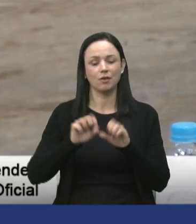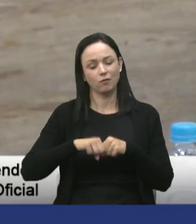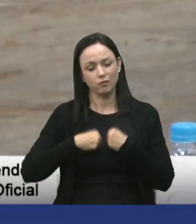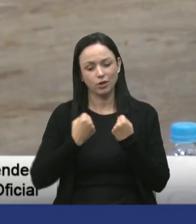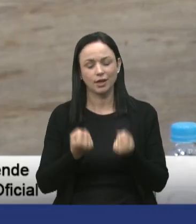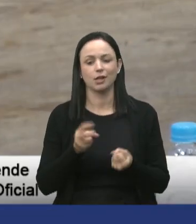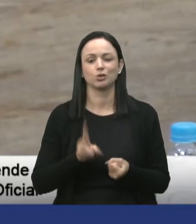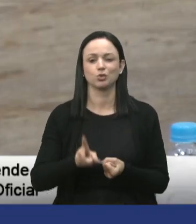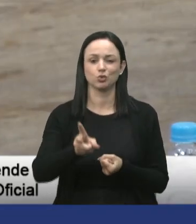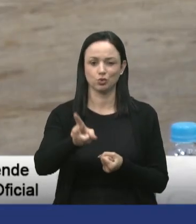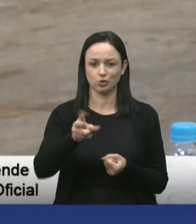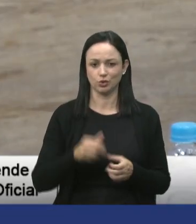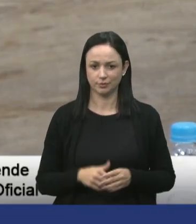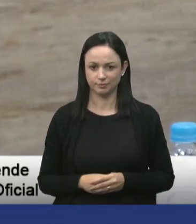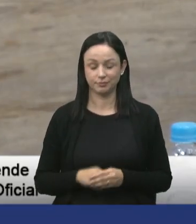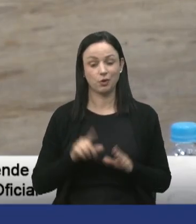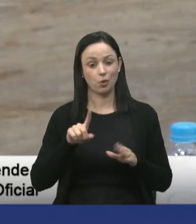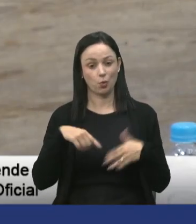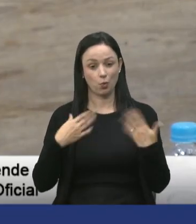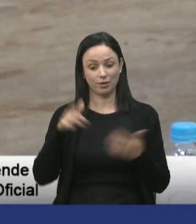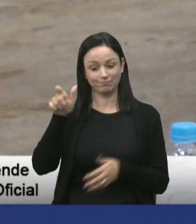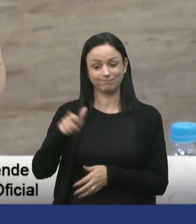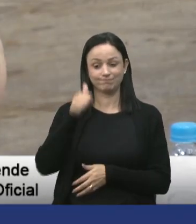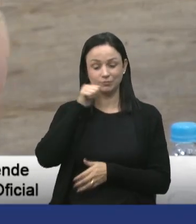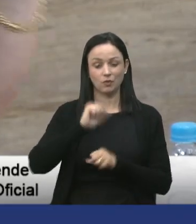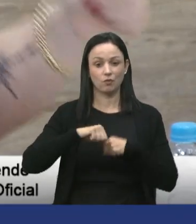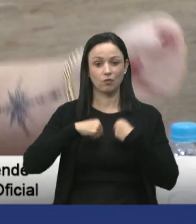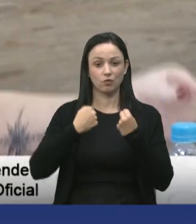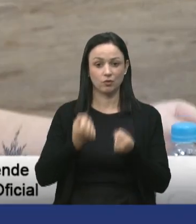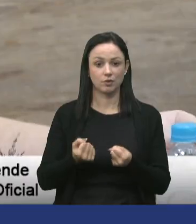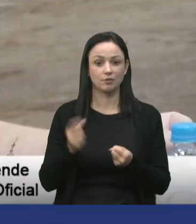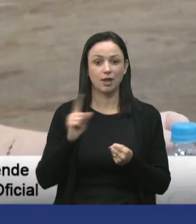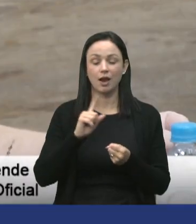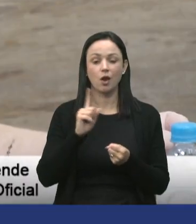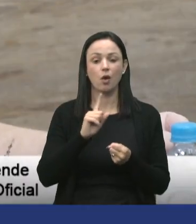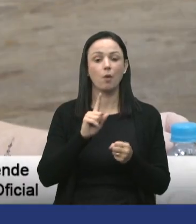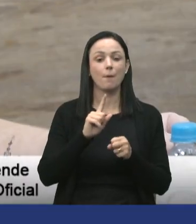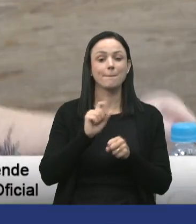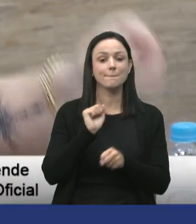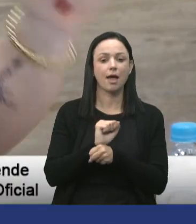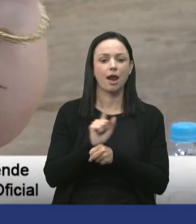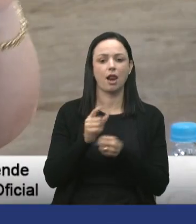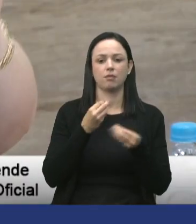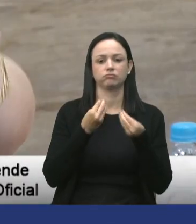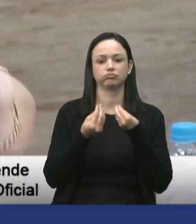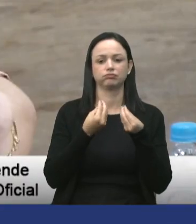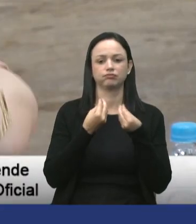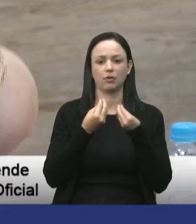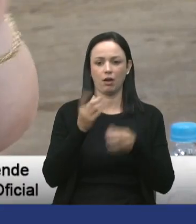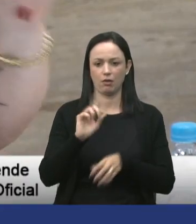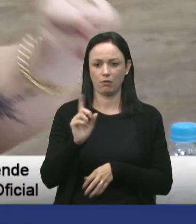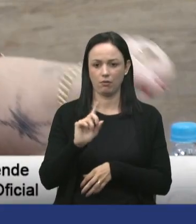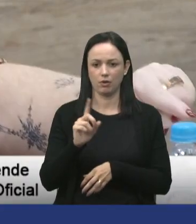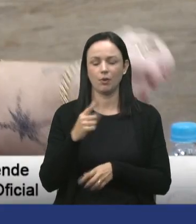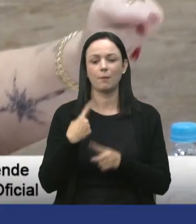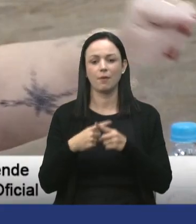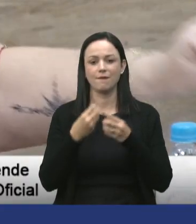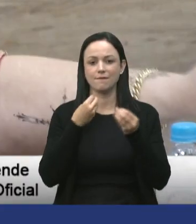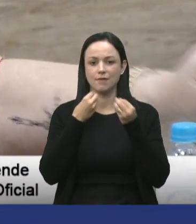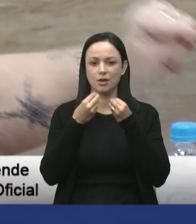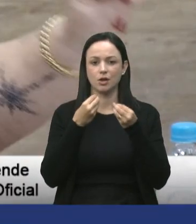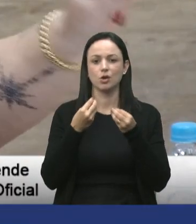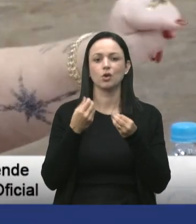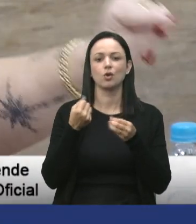fortalecem. E quando elas se fortalecem, elas deixam de ser vulneráveis. Porque é a vulnerabilidade que coloca a